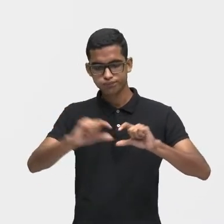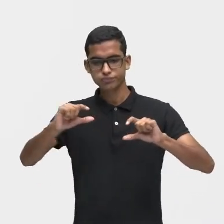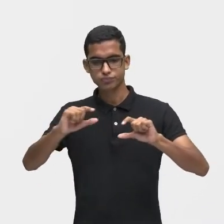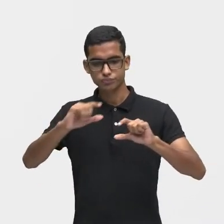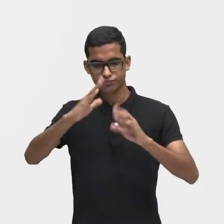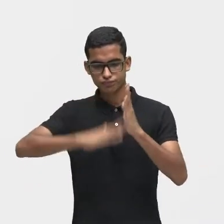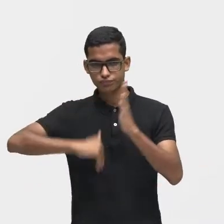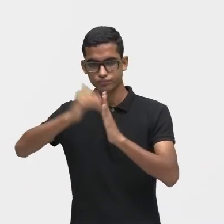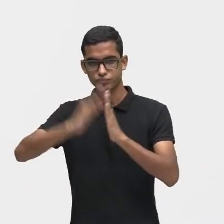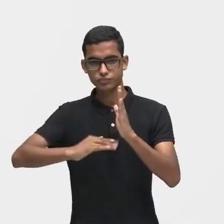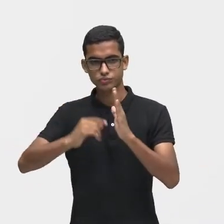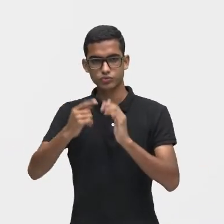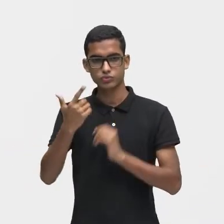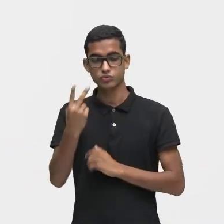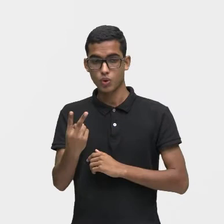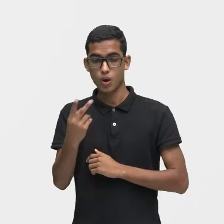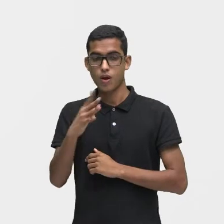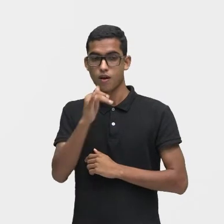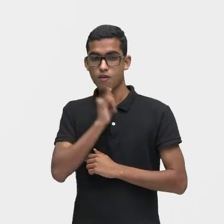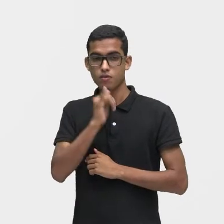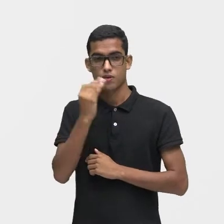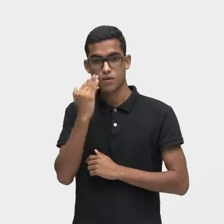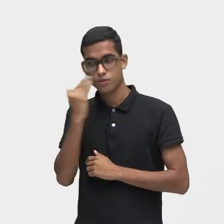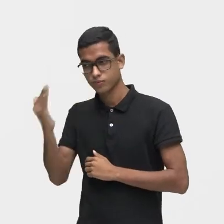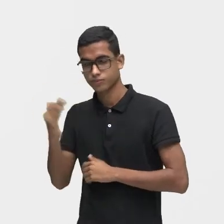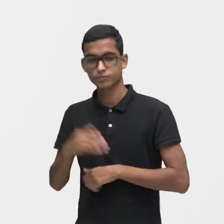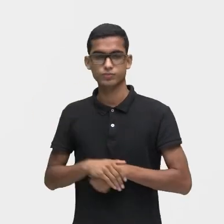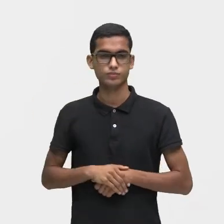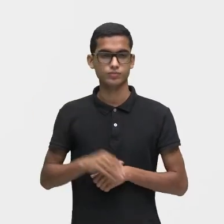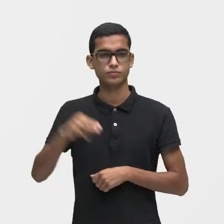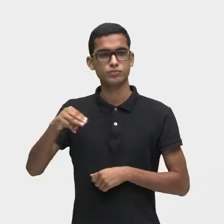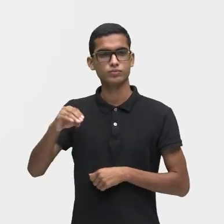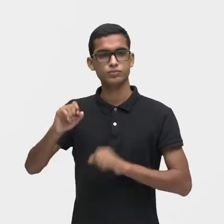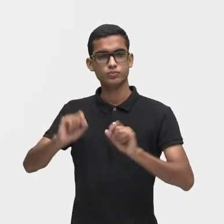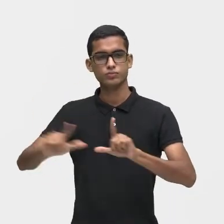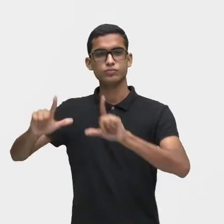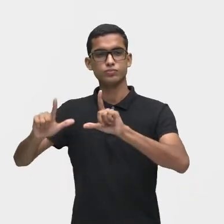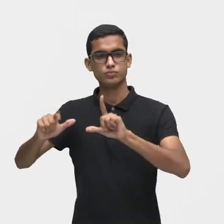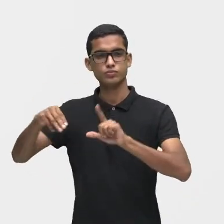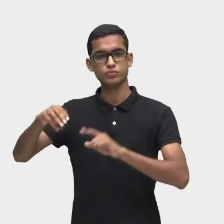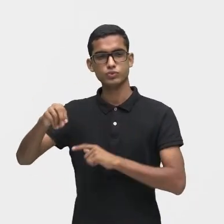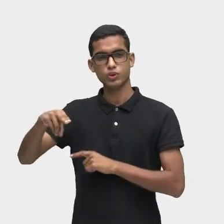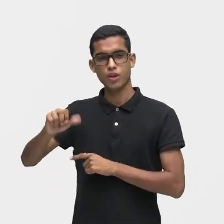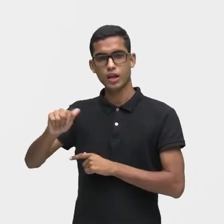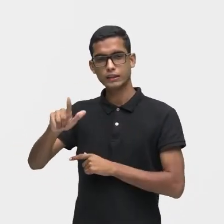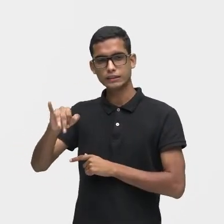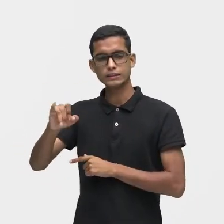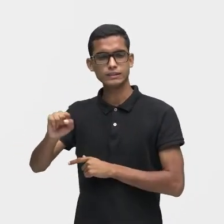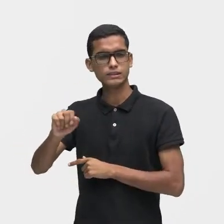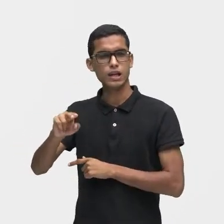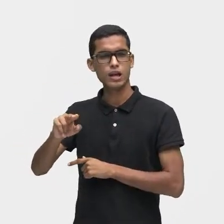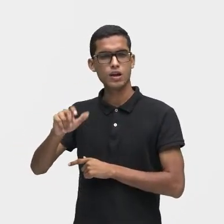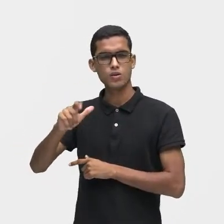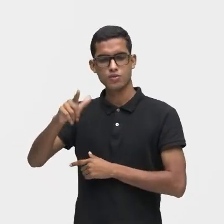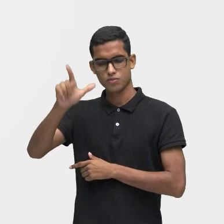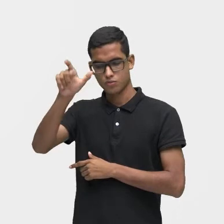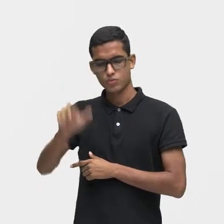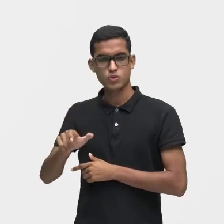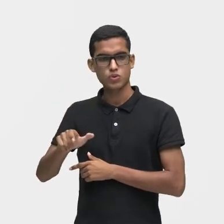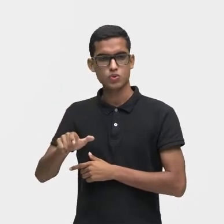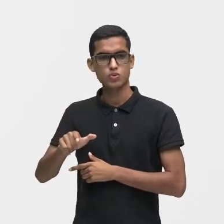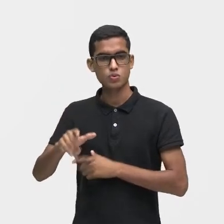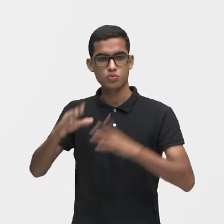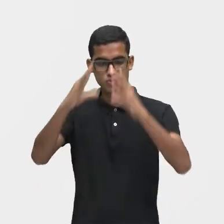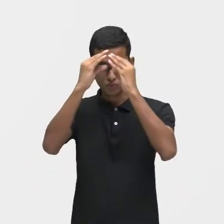de tinta óleo com veladuras. Aí nós temos a Mona Lisa, que foi pintada por Leonardo da Vinci, que foi um pintor